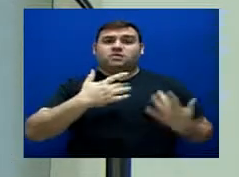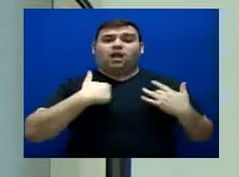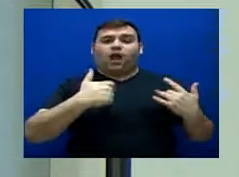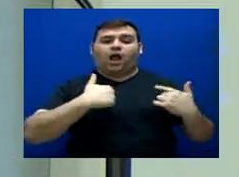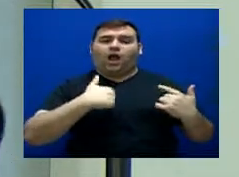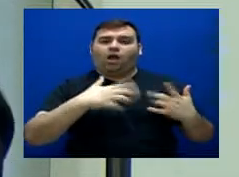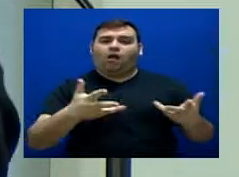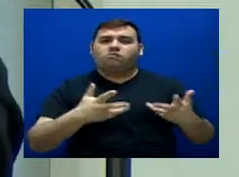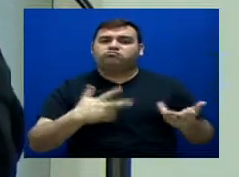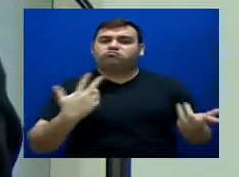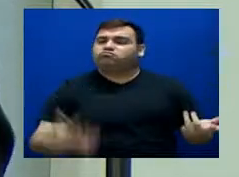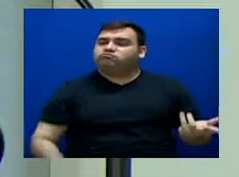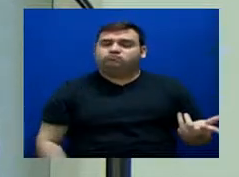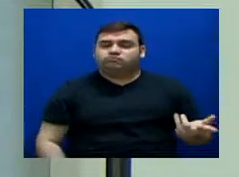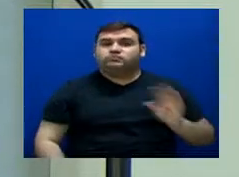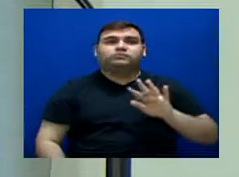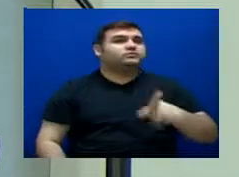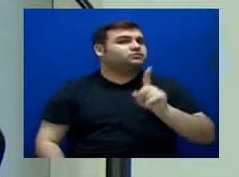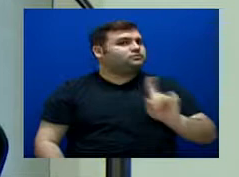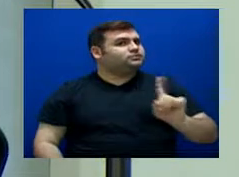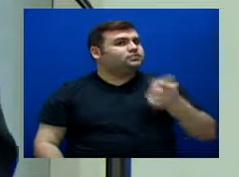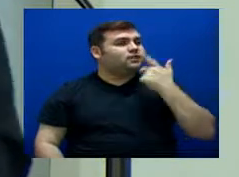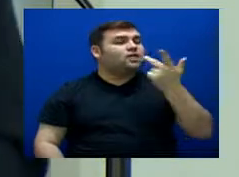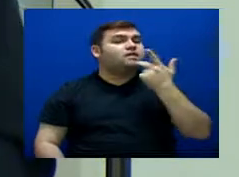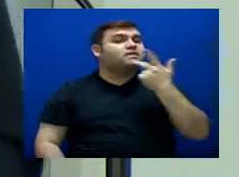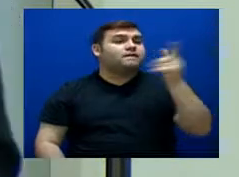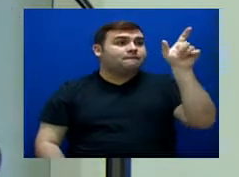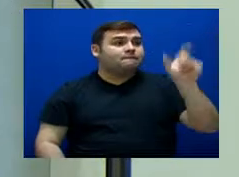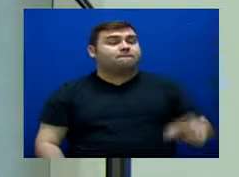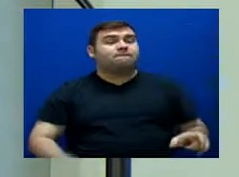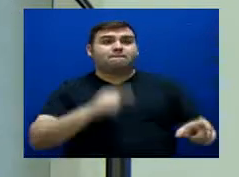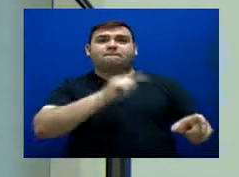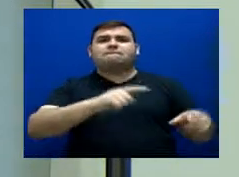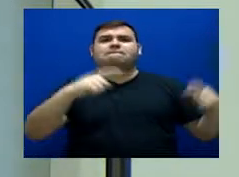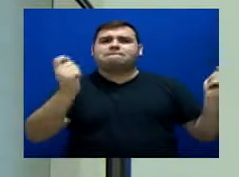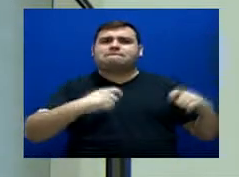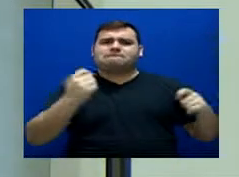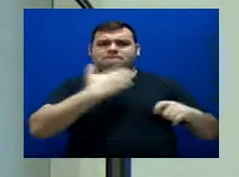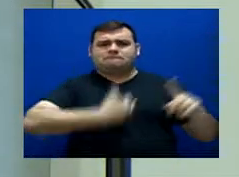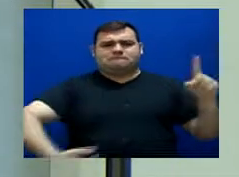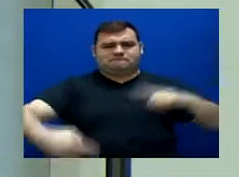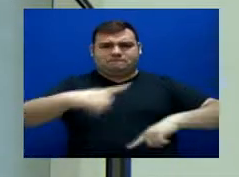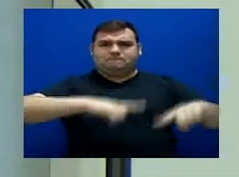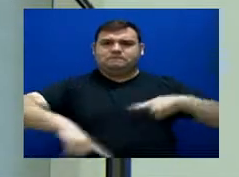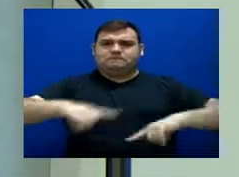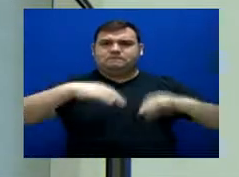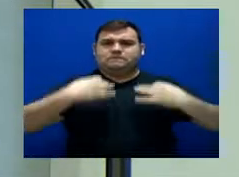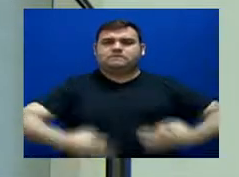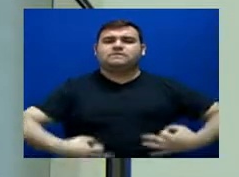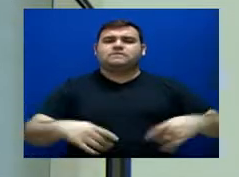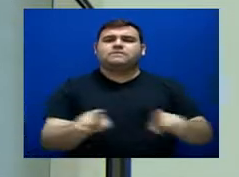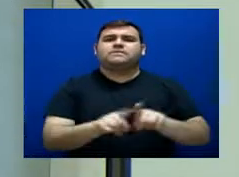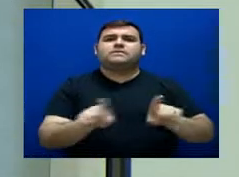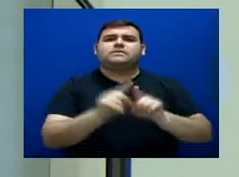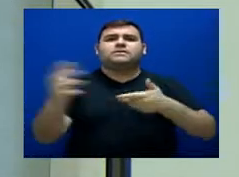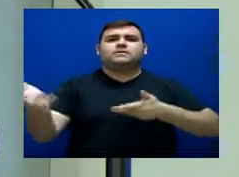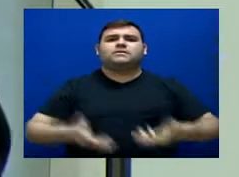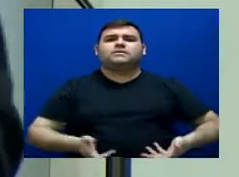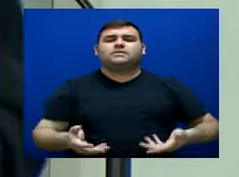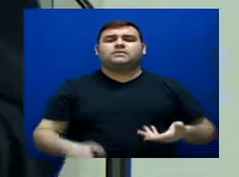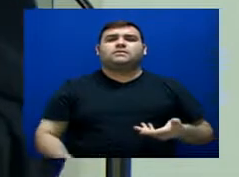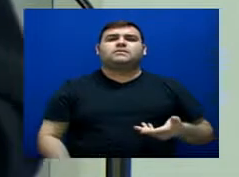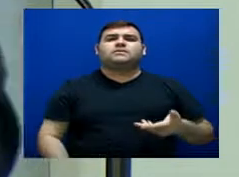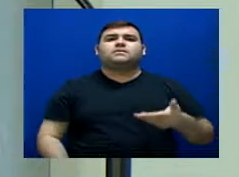candidataria a minha pessoa. Mas eu estou dizendo de uma pessoa que tenha capacidade para governar o nosso país. Eu até convido da arena,